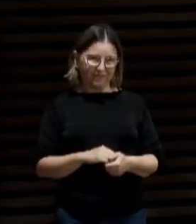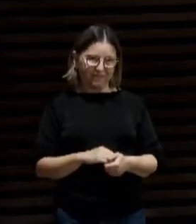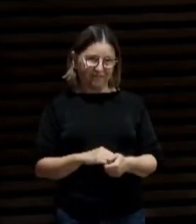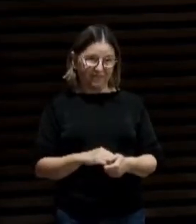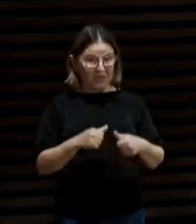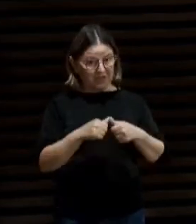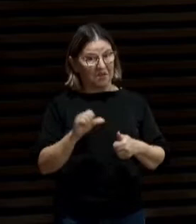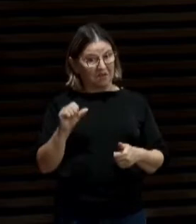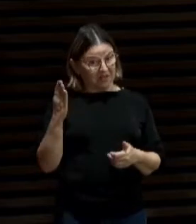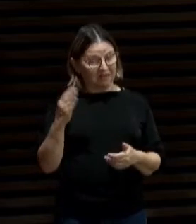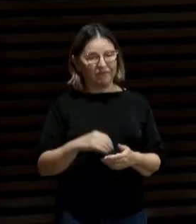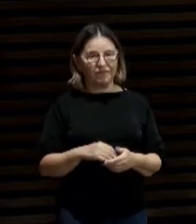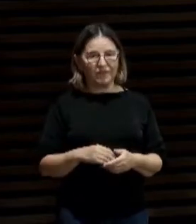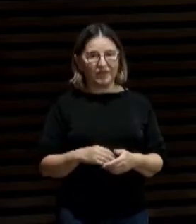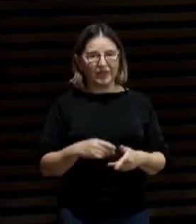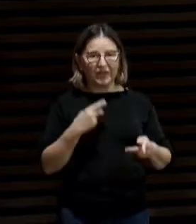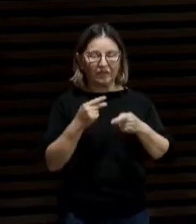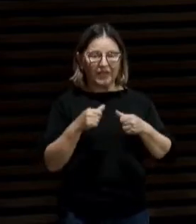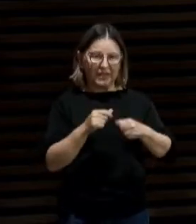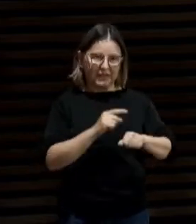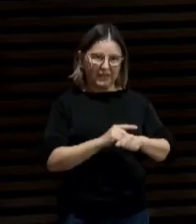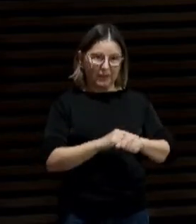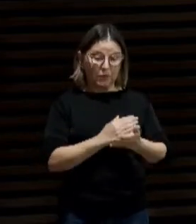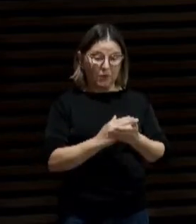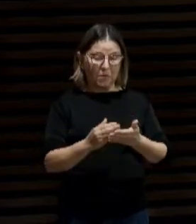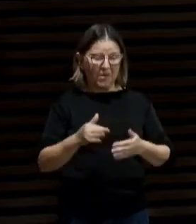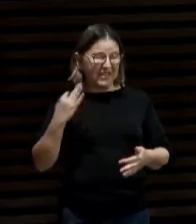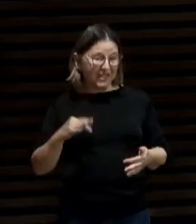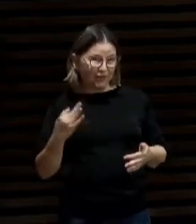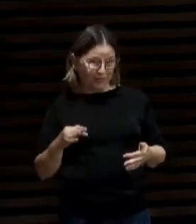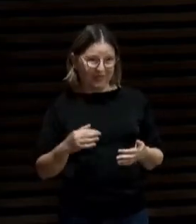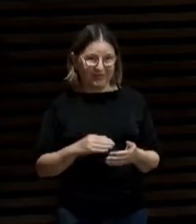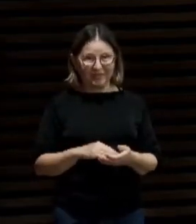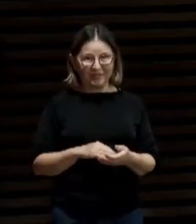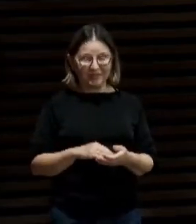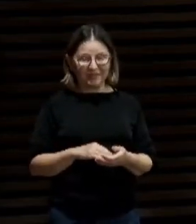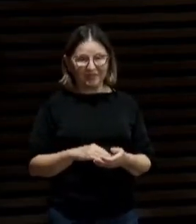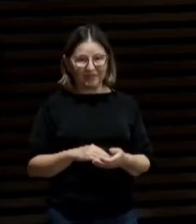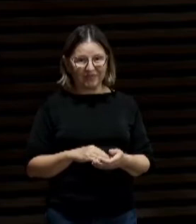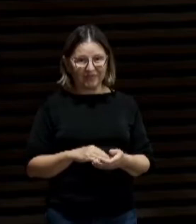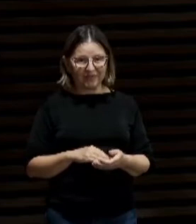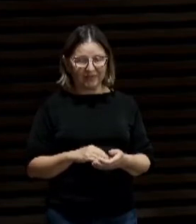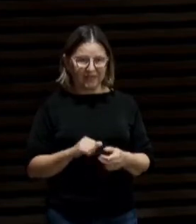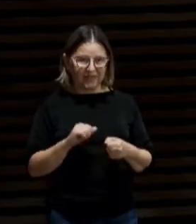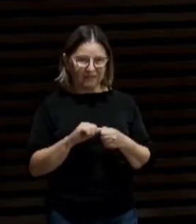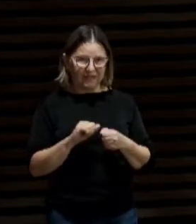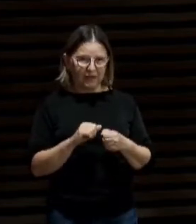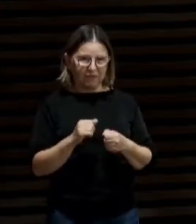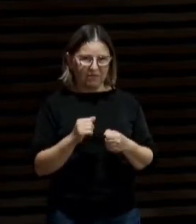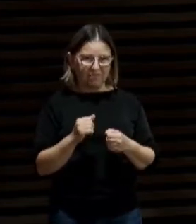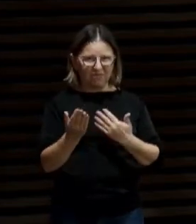E ele chama esse tempo de princípio das dores, fazendo uma analogia com as dores de